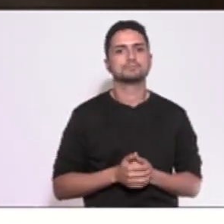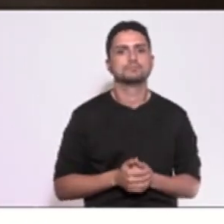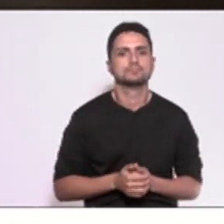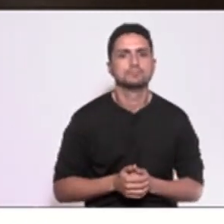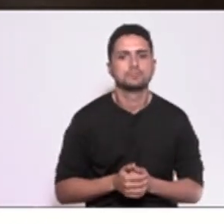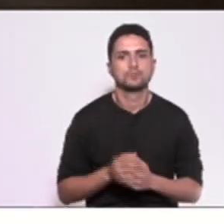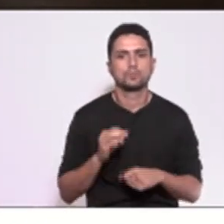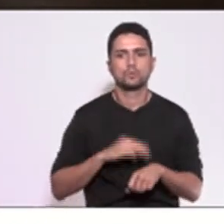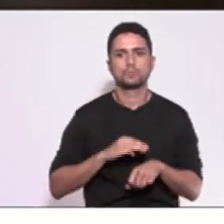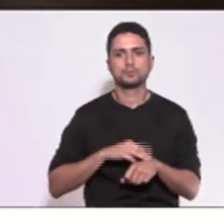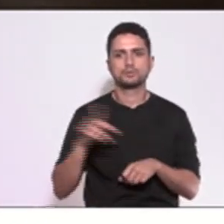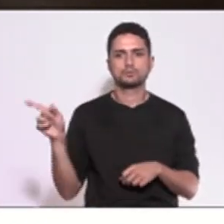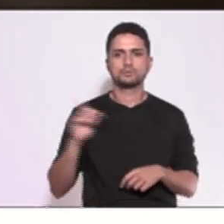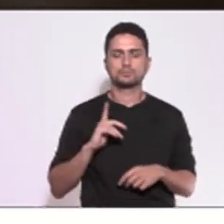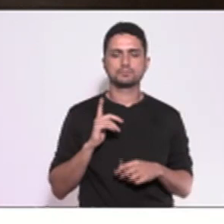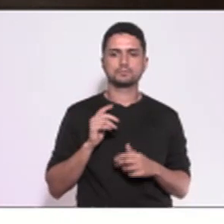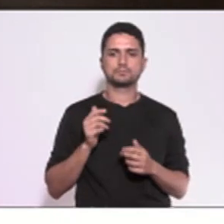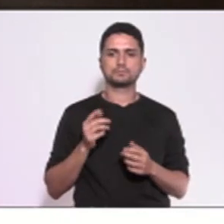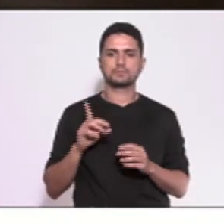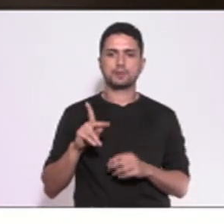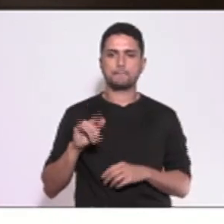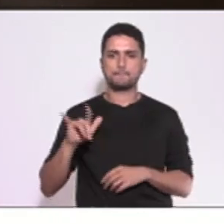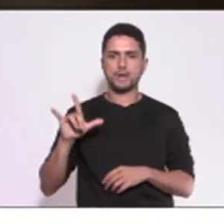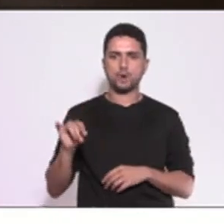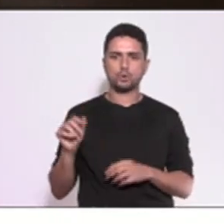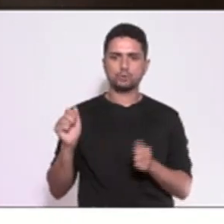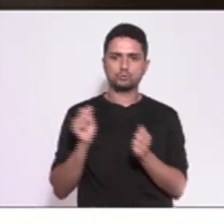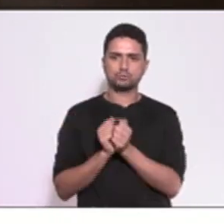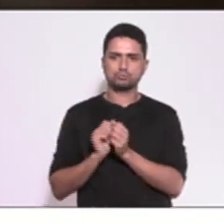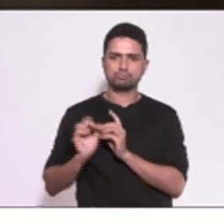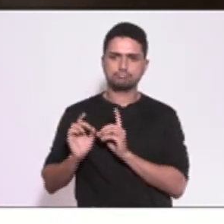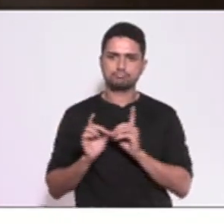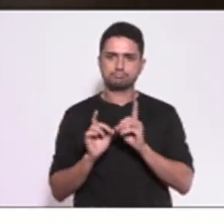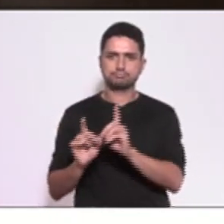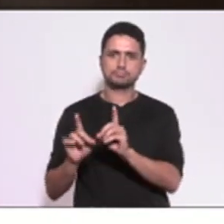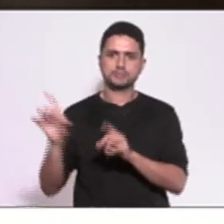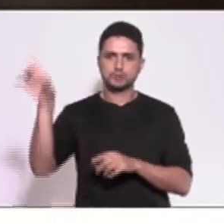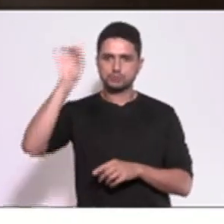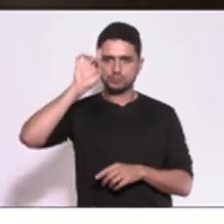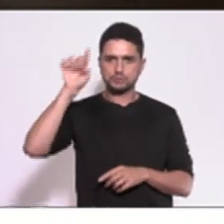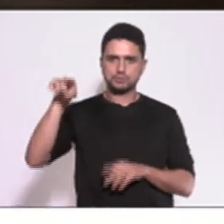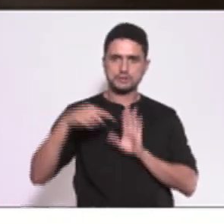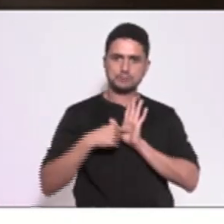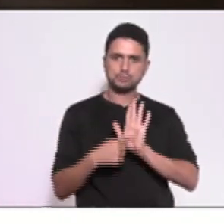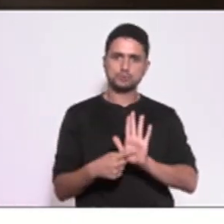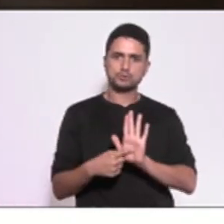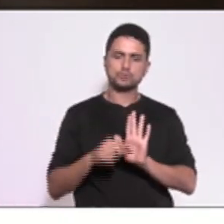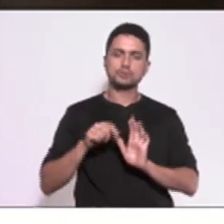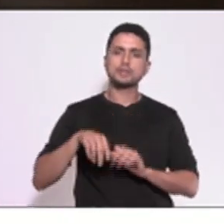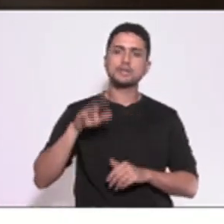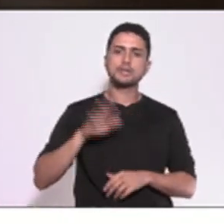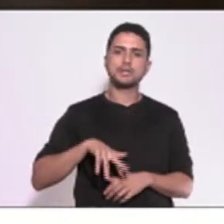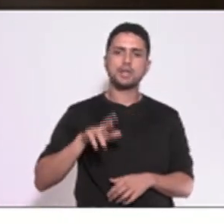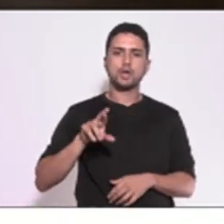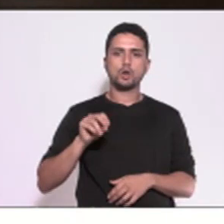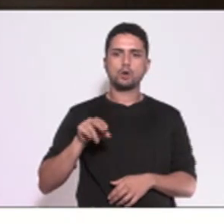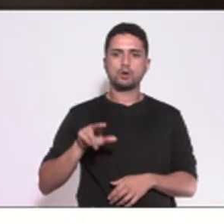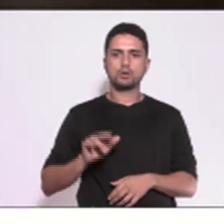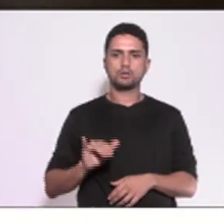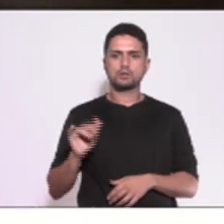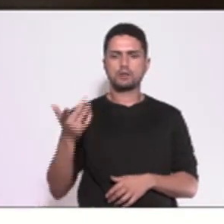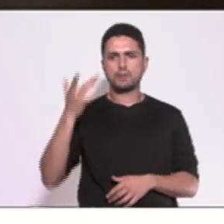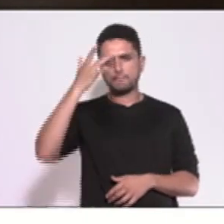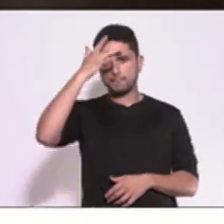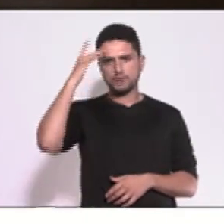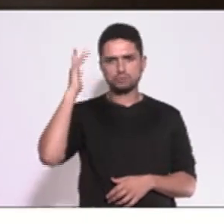naquele momento você foi levado pelo Paulo Goldras, e naquele dia você mostrou quem era o Rony. Uma pessoa